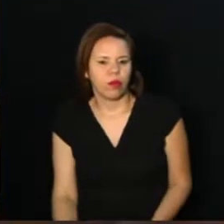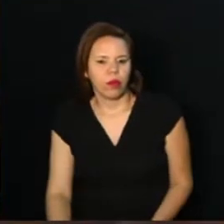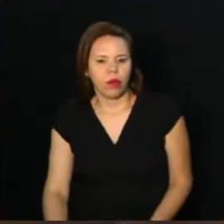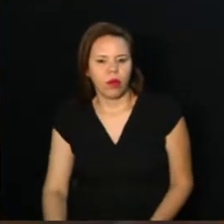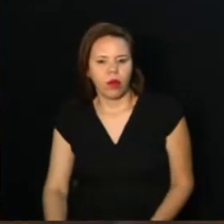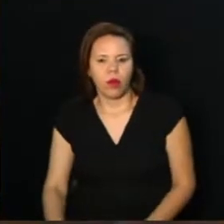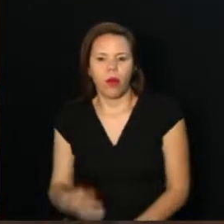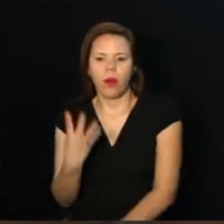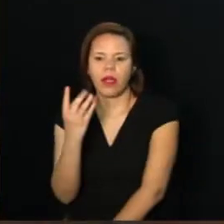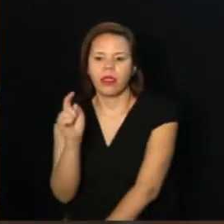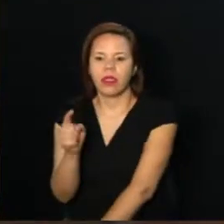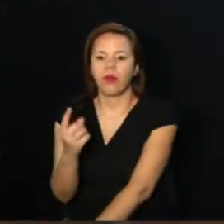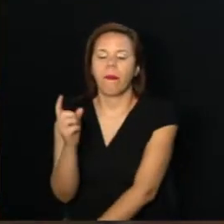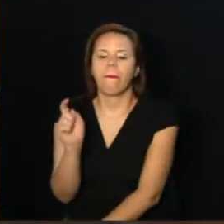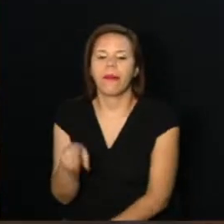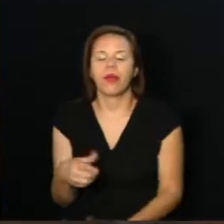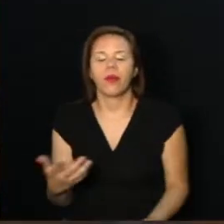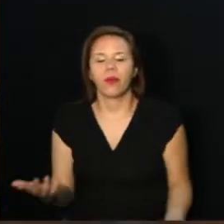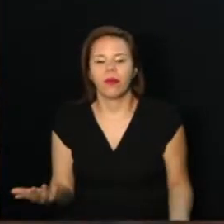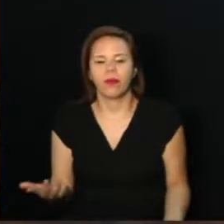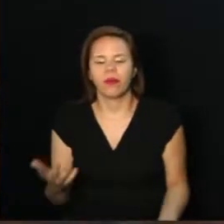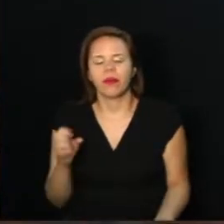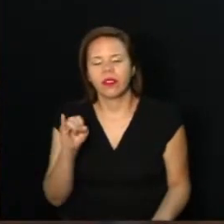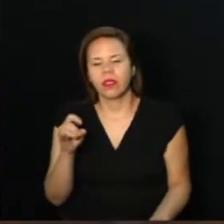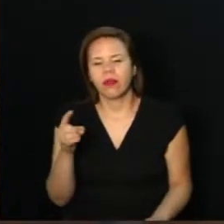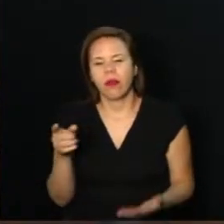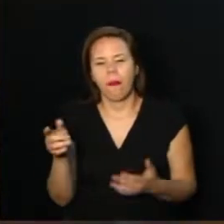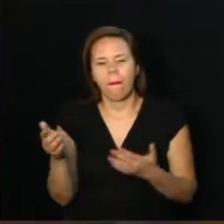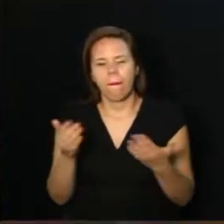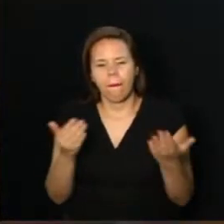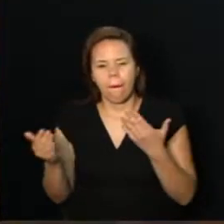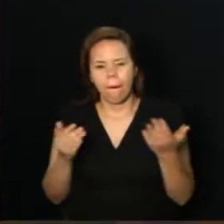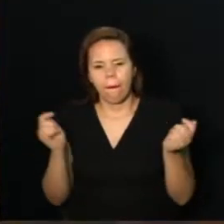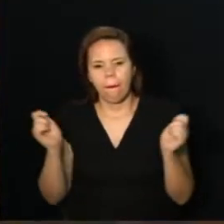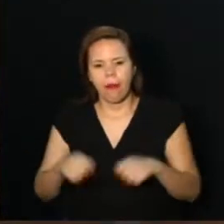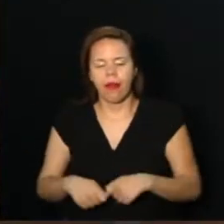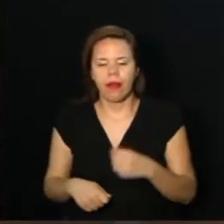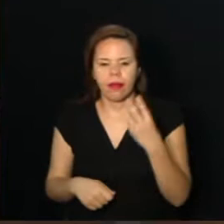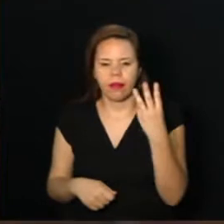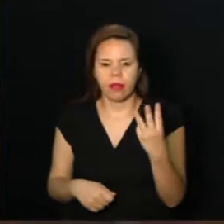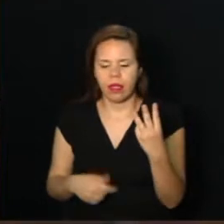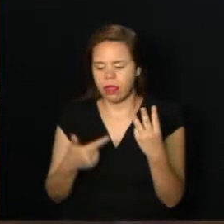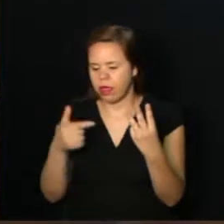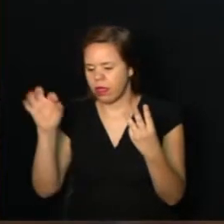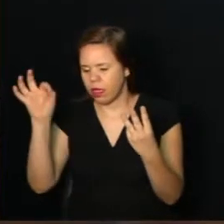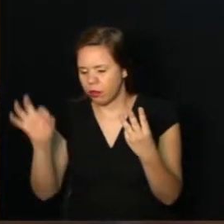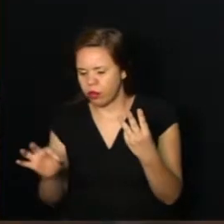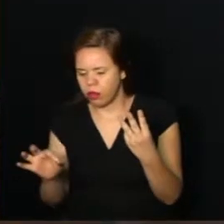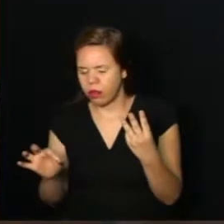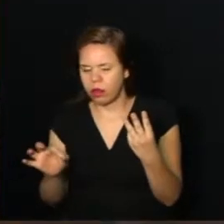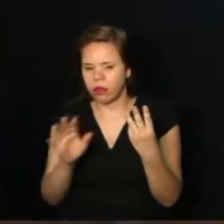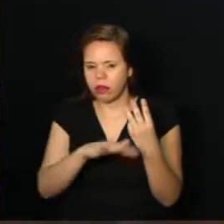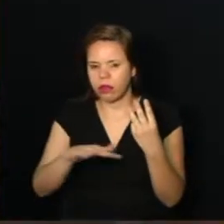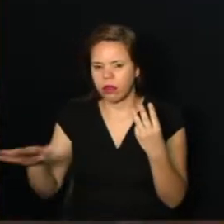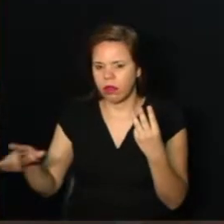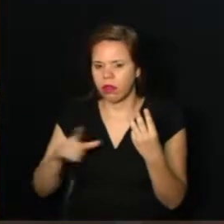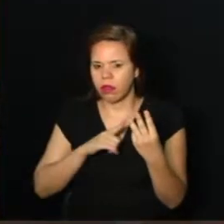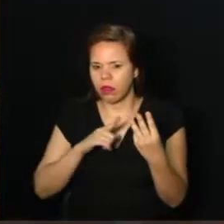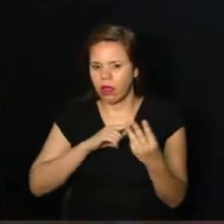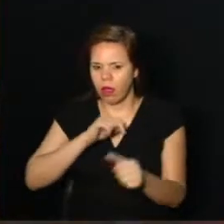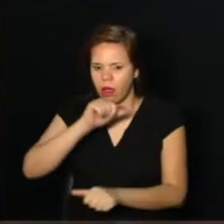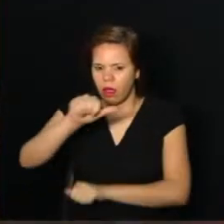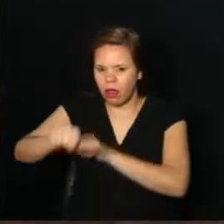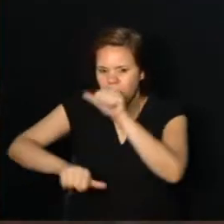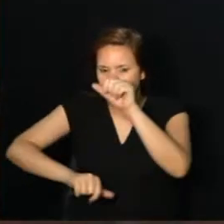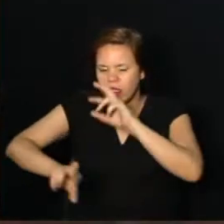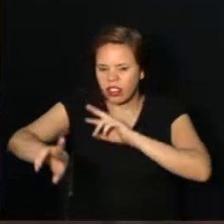mil. Se a gente levar em consideração que de 3% a 10% das crianças têm transtorno de